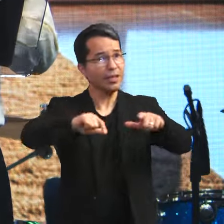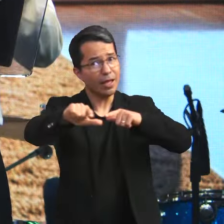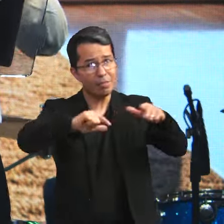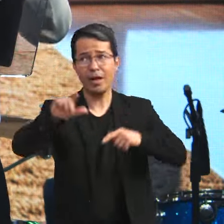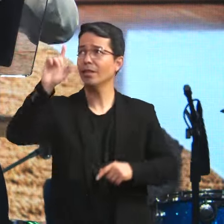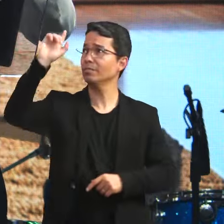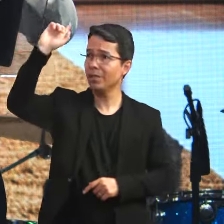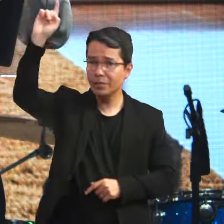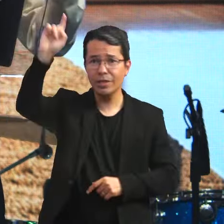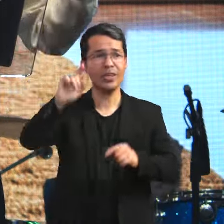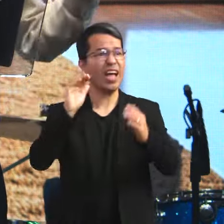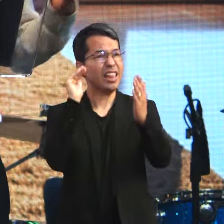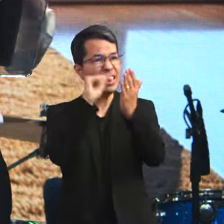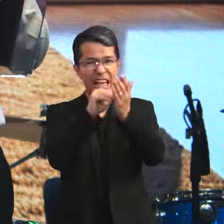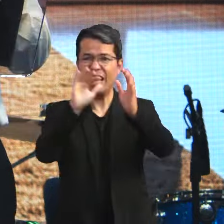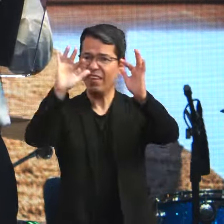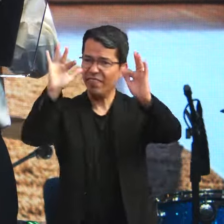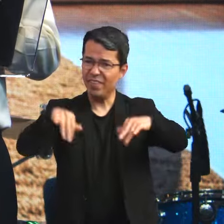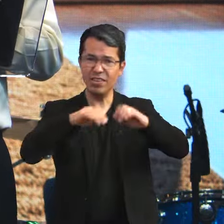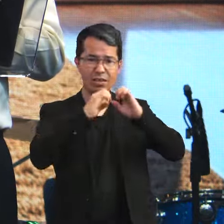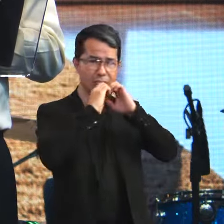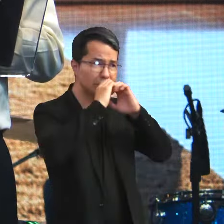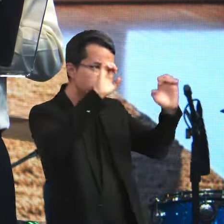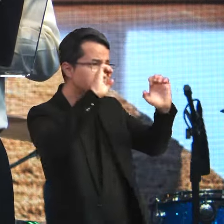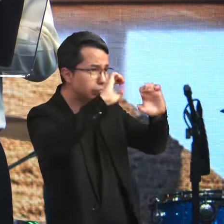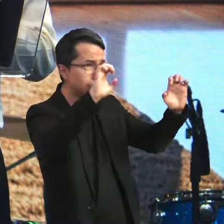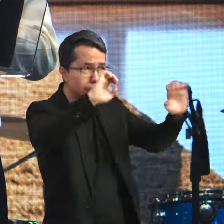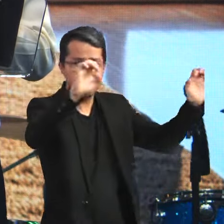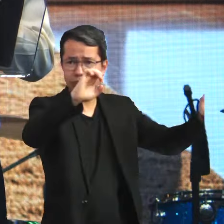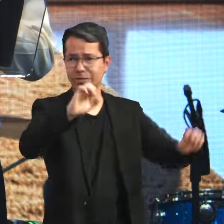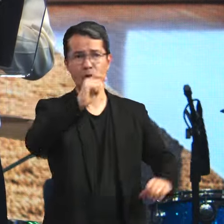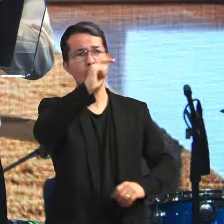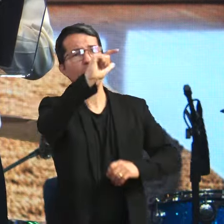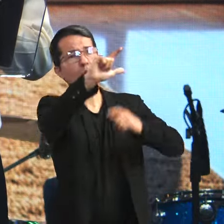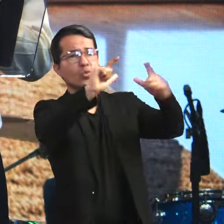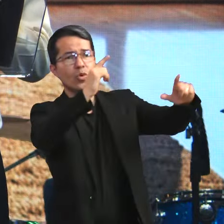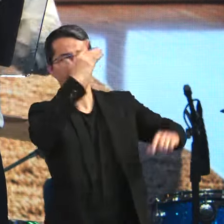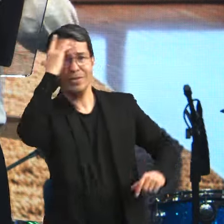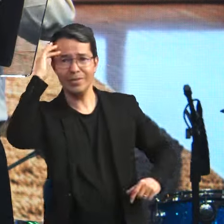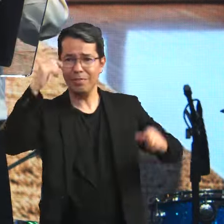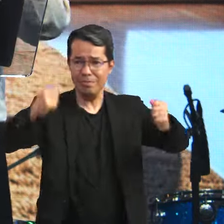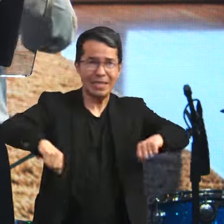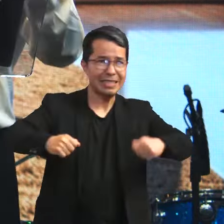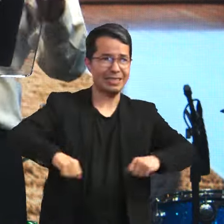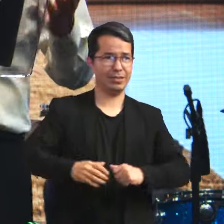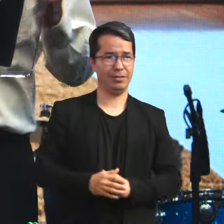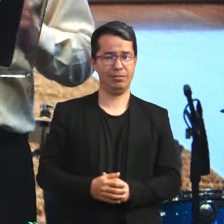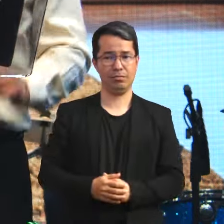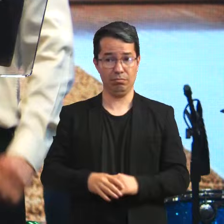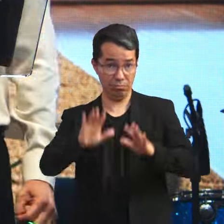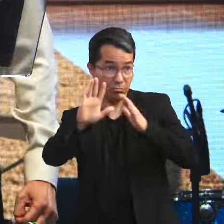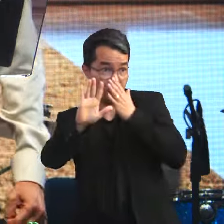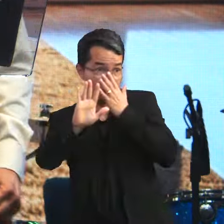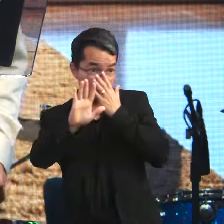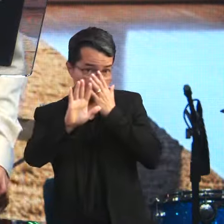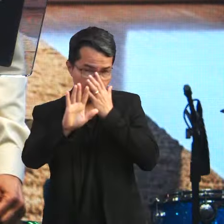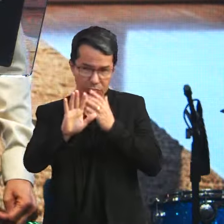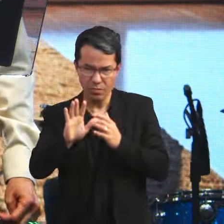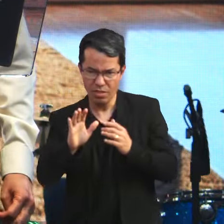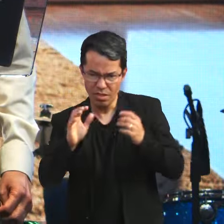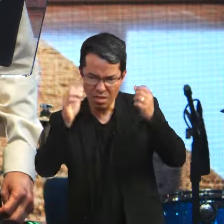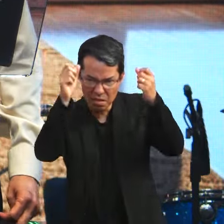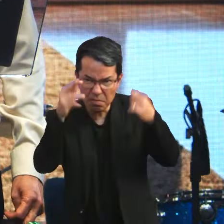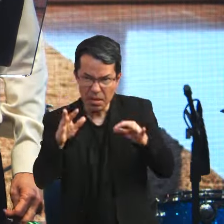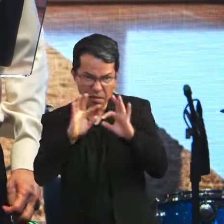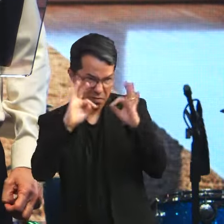a sua carreira levar o evelho que precisam que fam Não eu não